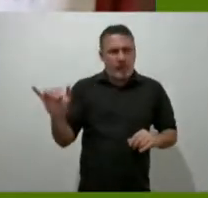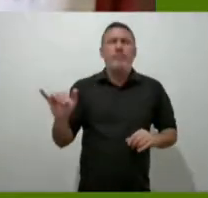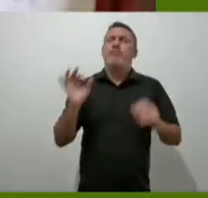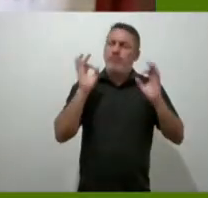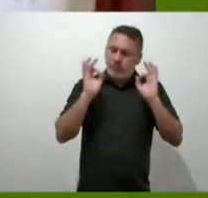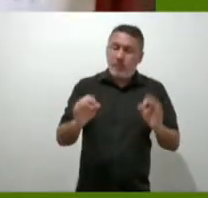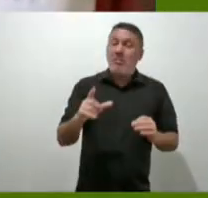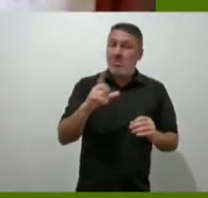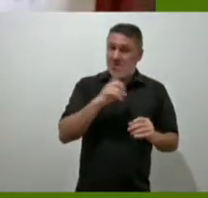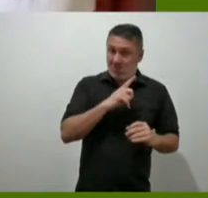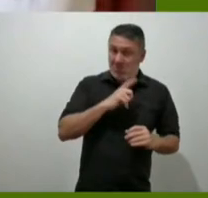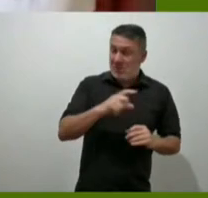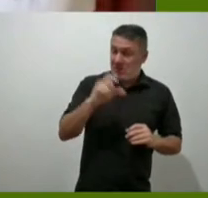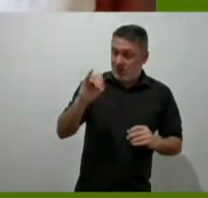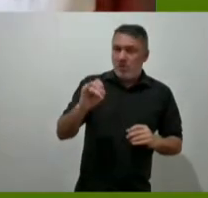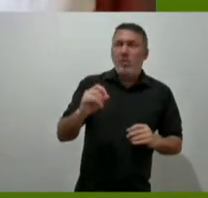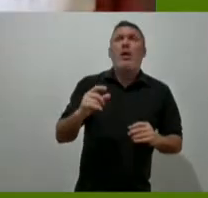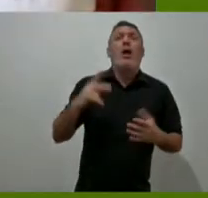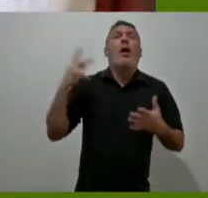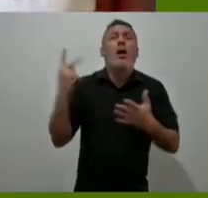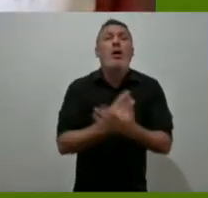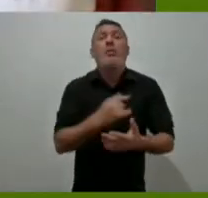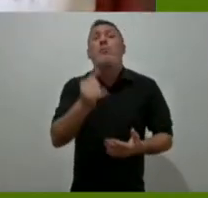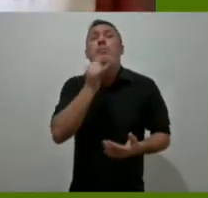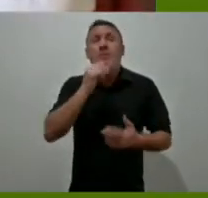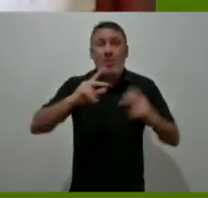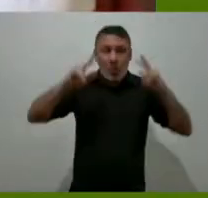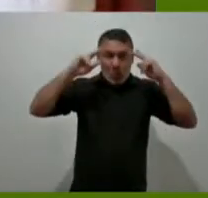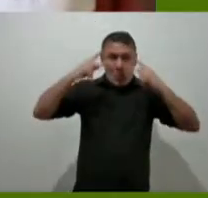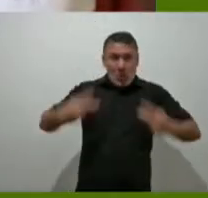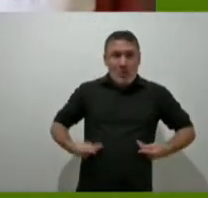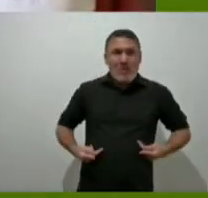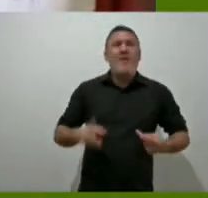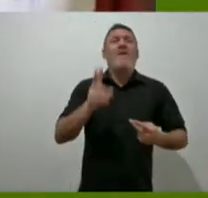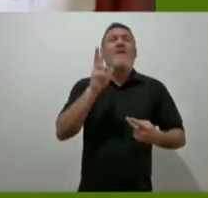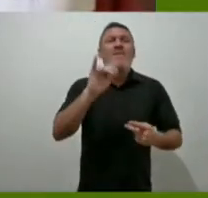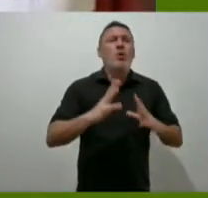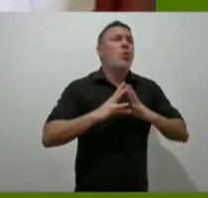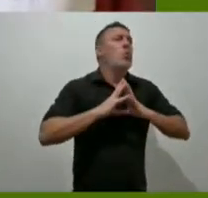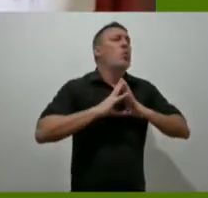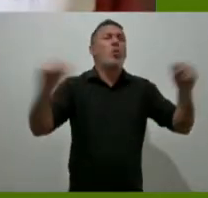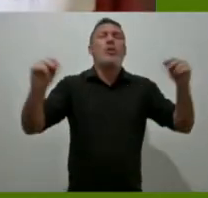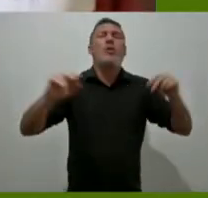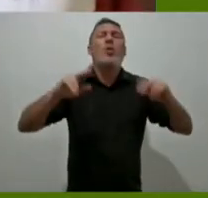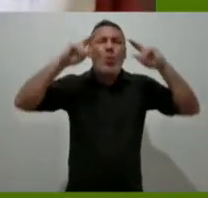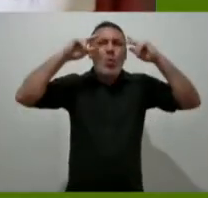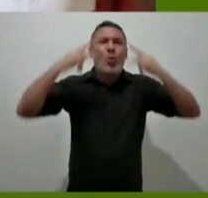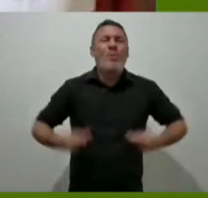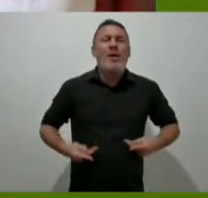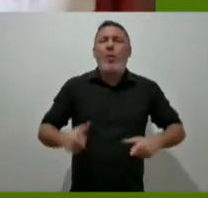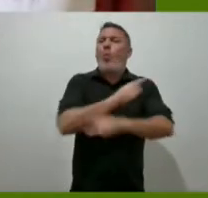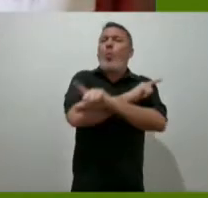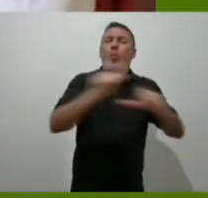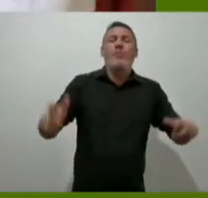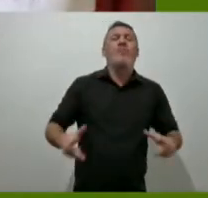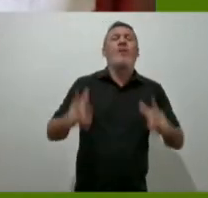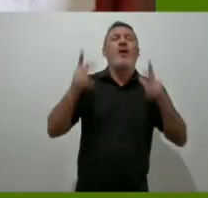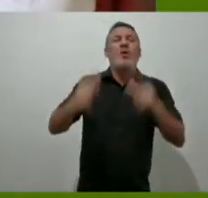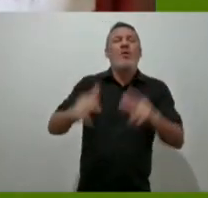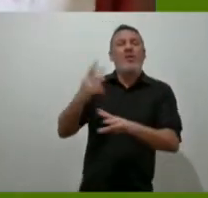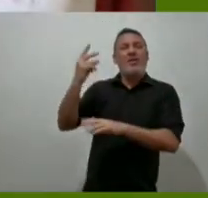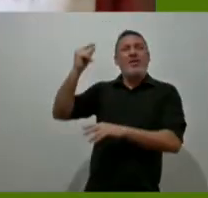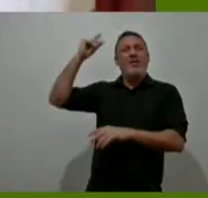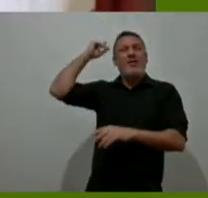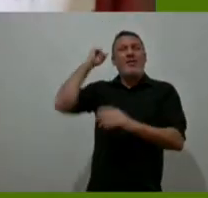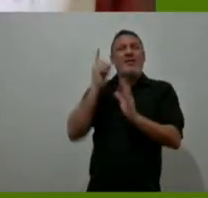do desaparecimento da espécie humana, como o Roxo falou. Os dinossauros existiram há mais ou menos